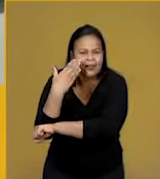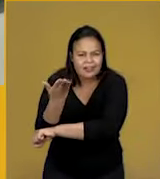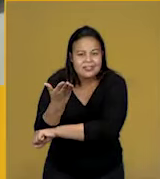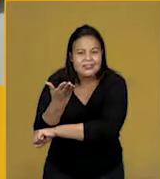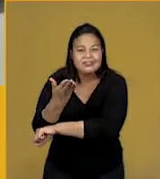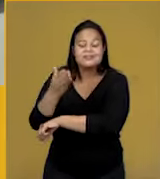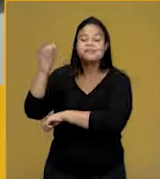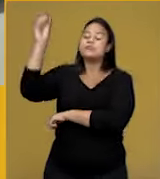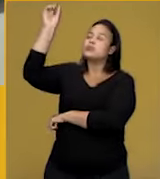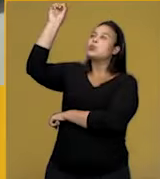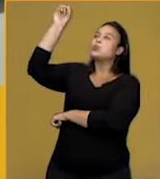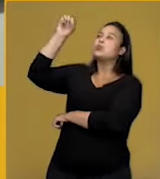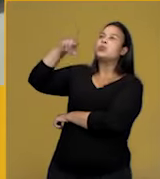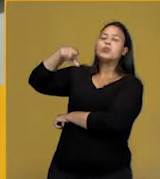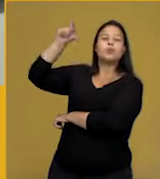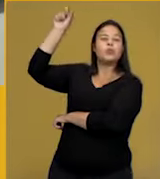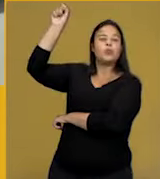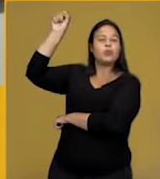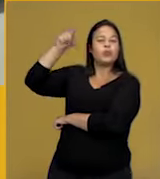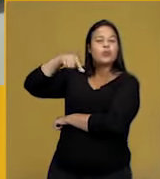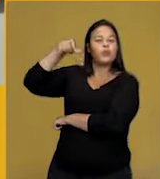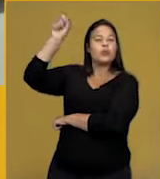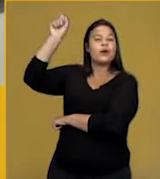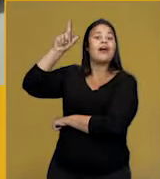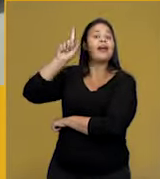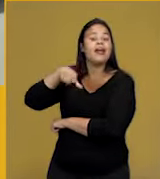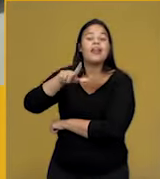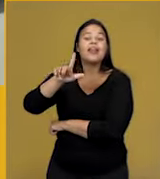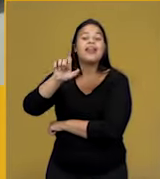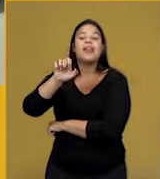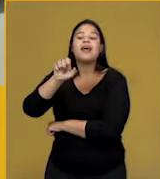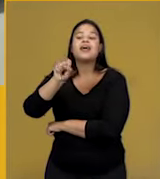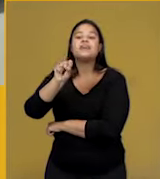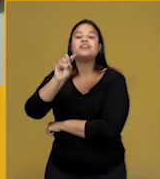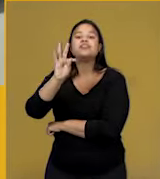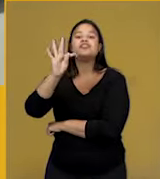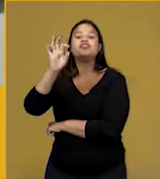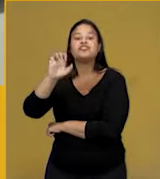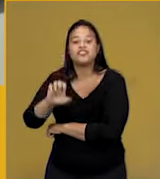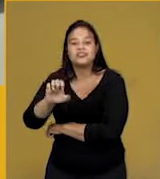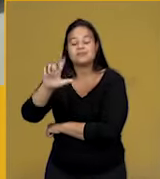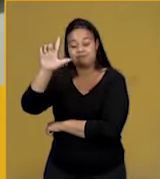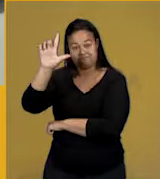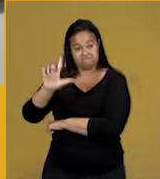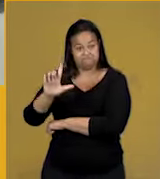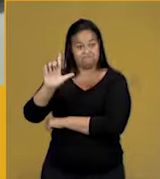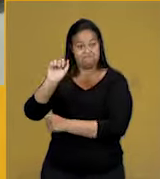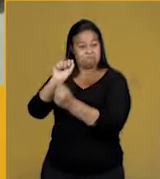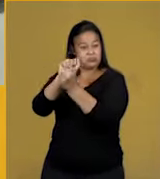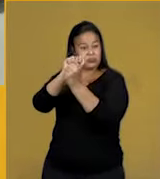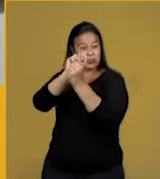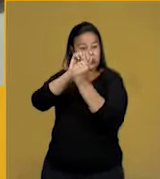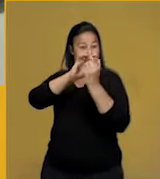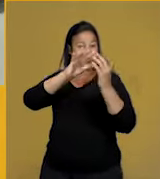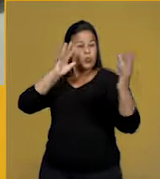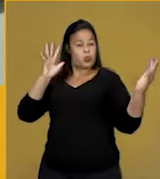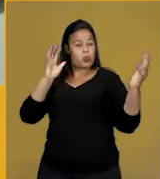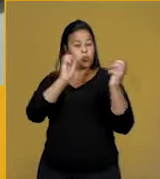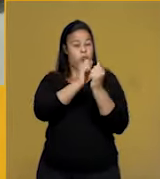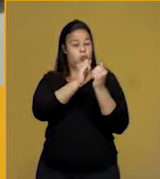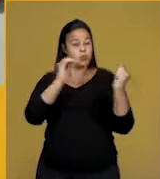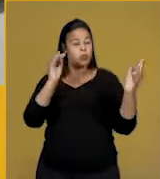lado. Esse, então, é o leste. E a sombra da professora